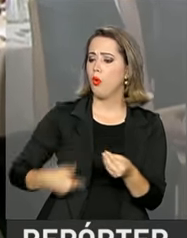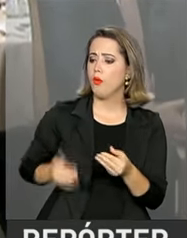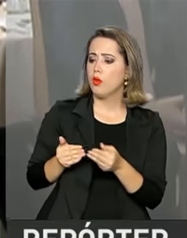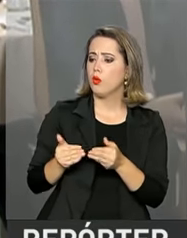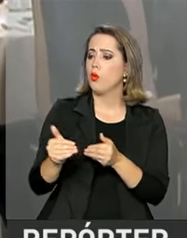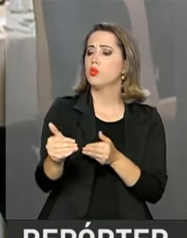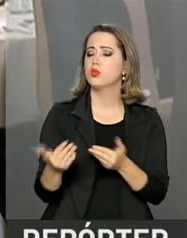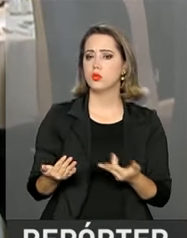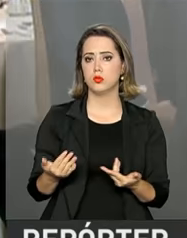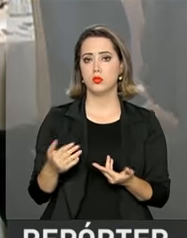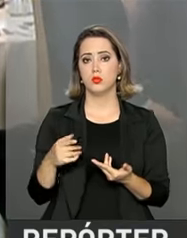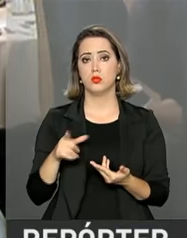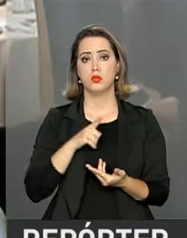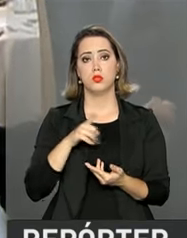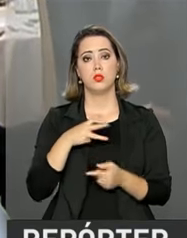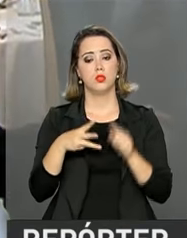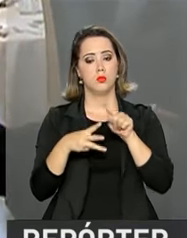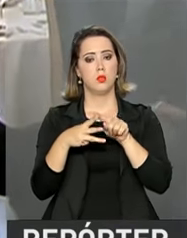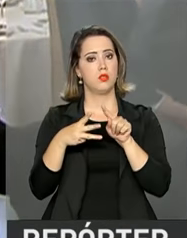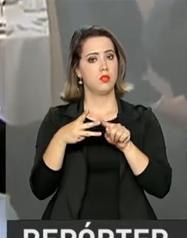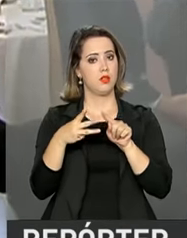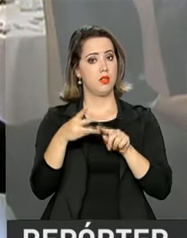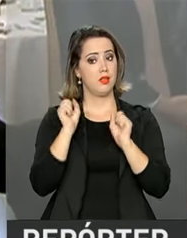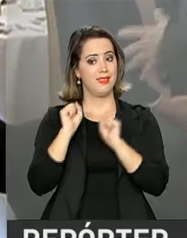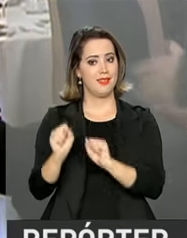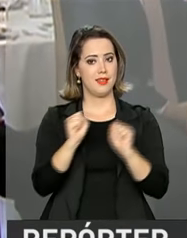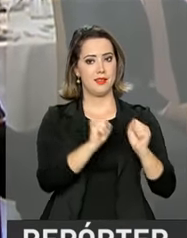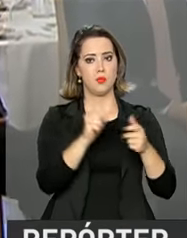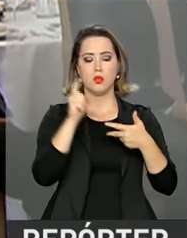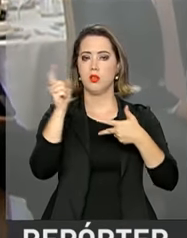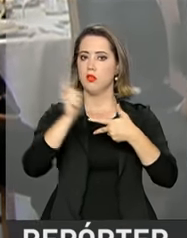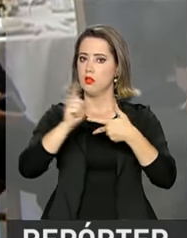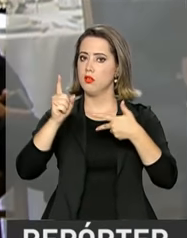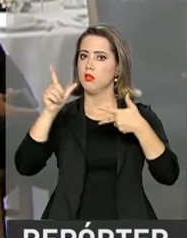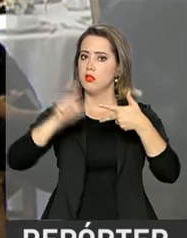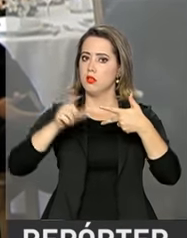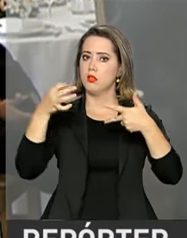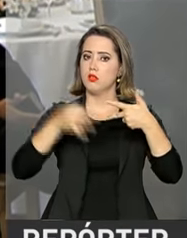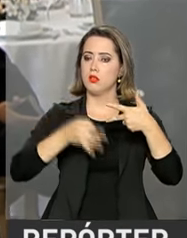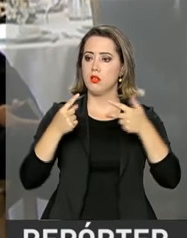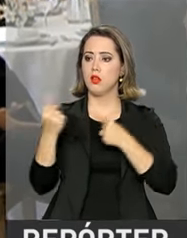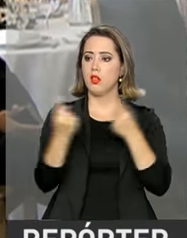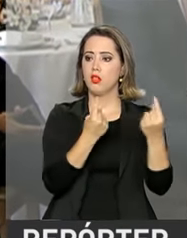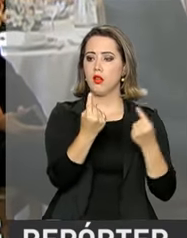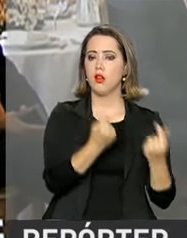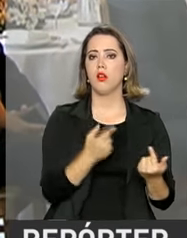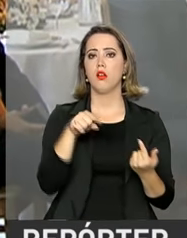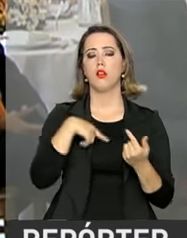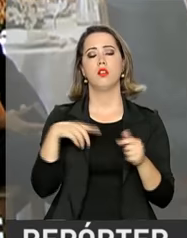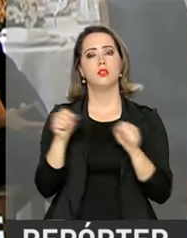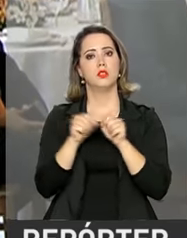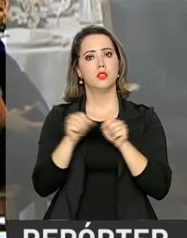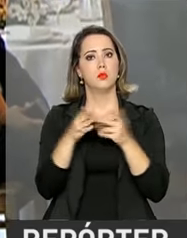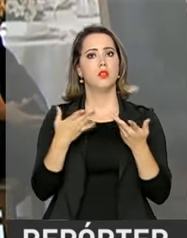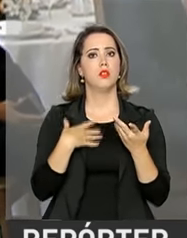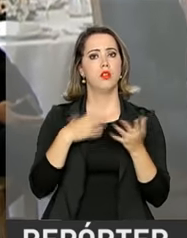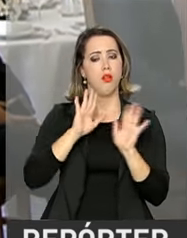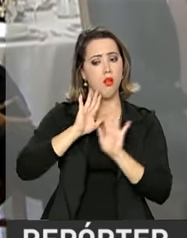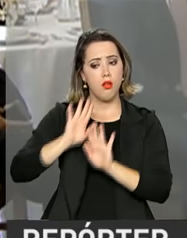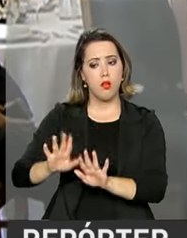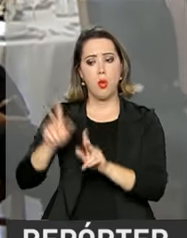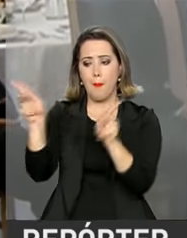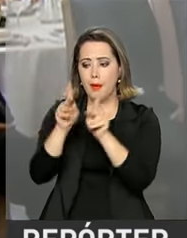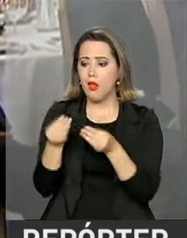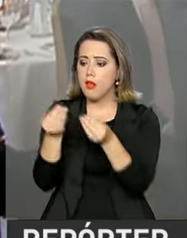ora bem nós temos três poderes no país para que cada qual deles exerça sua função vamos deixar o josé e mais no